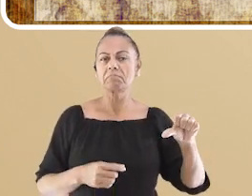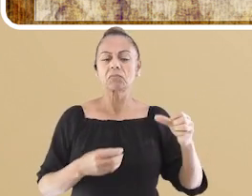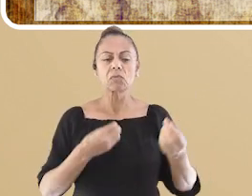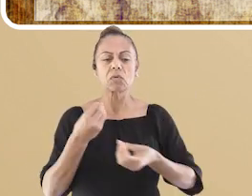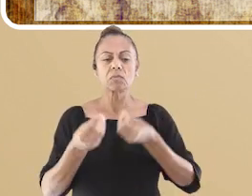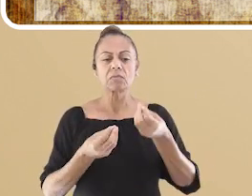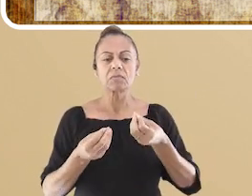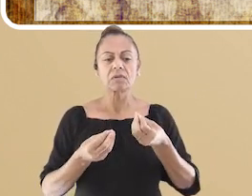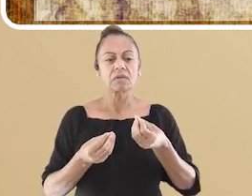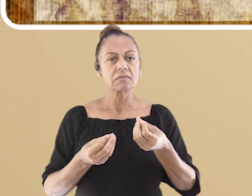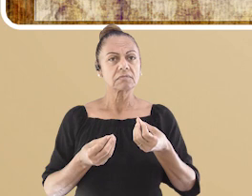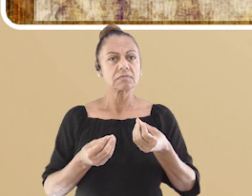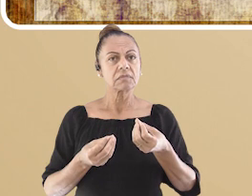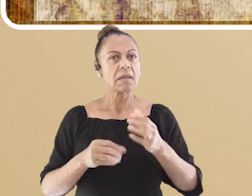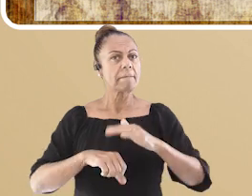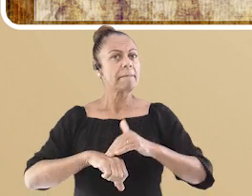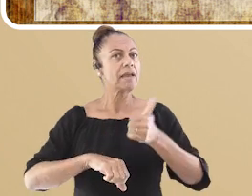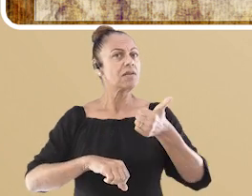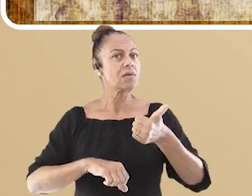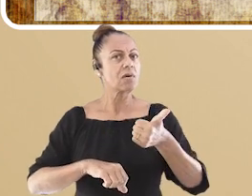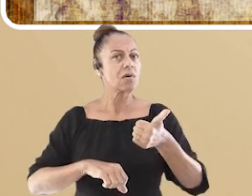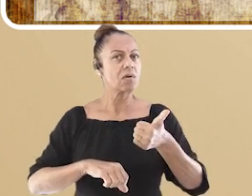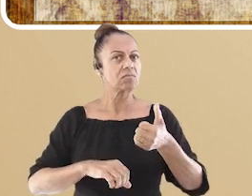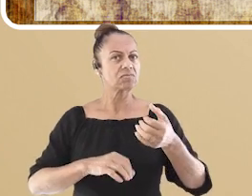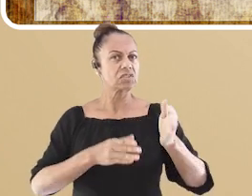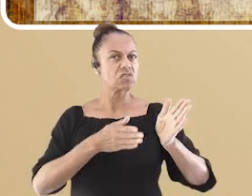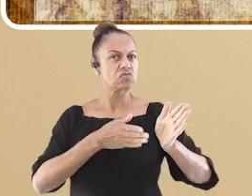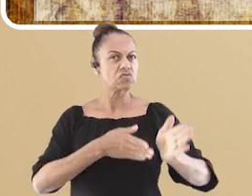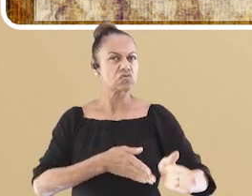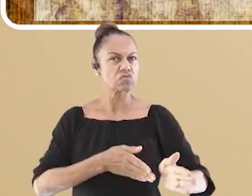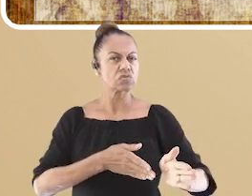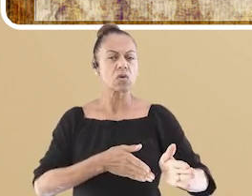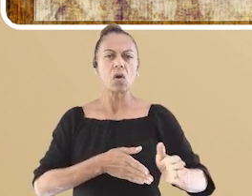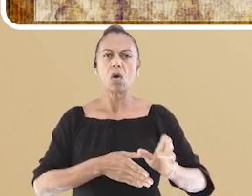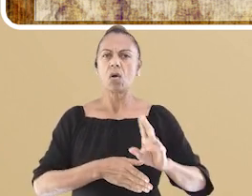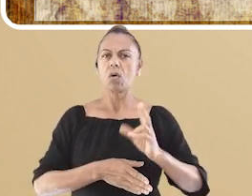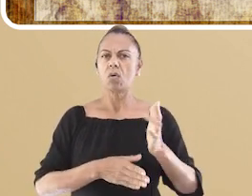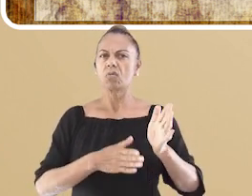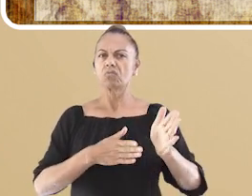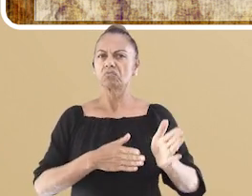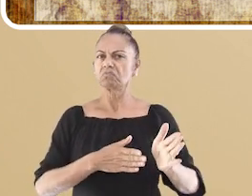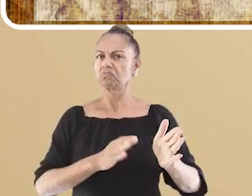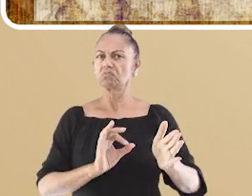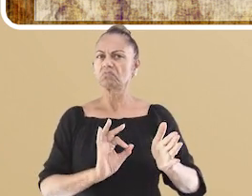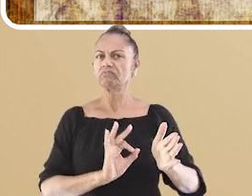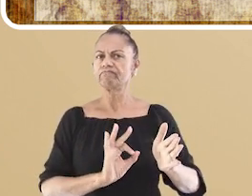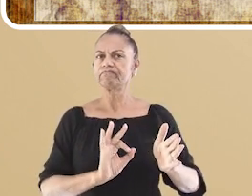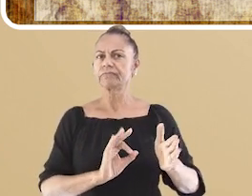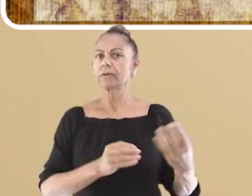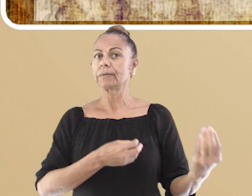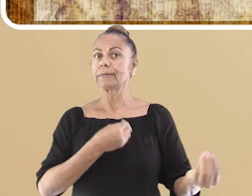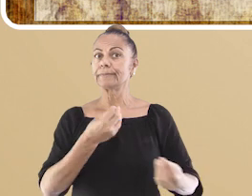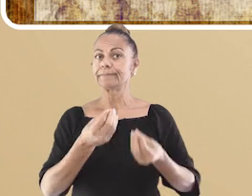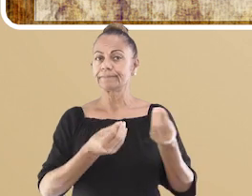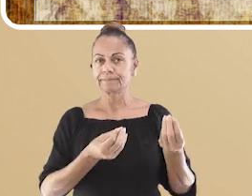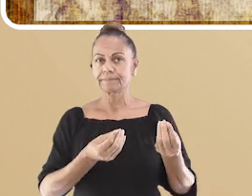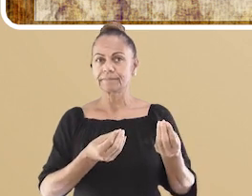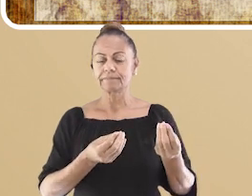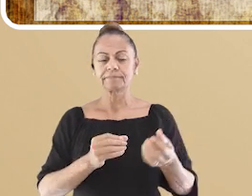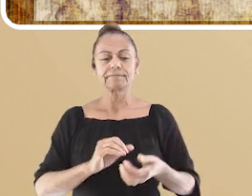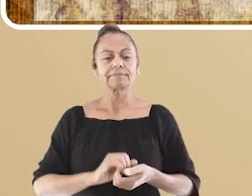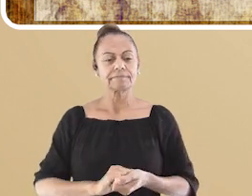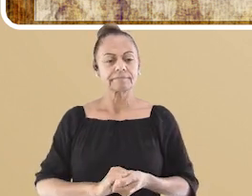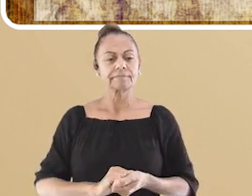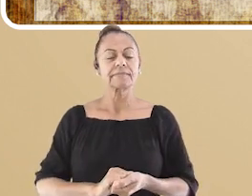mal? O que é melhor, ser justo ou injusto? Durante a aula, vamos responder